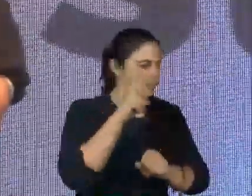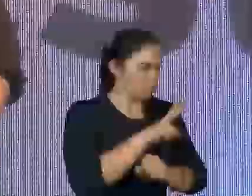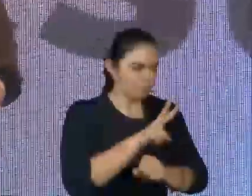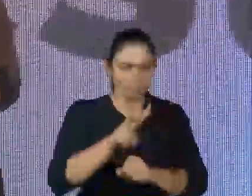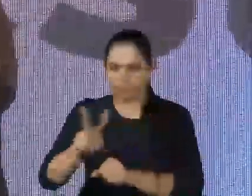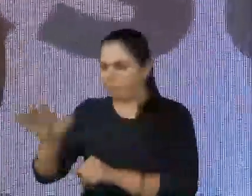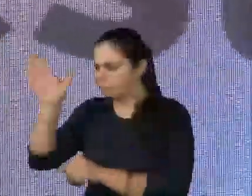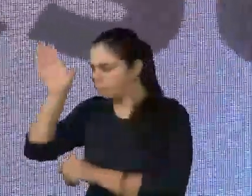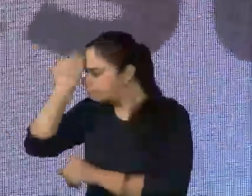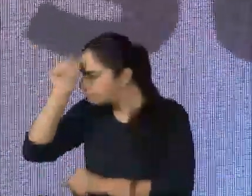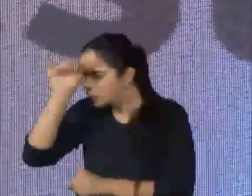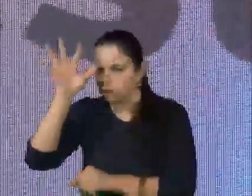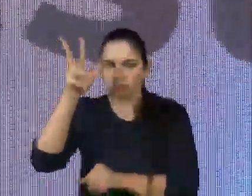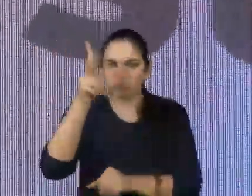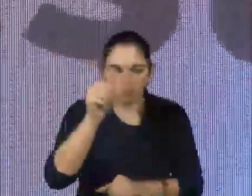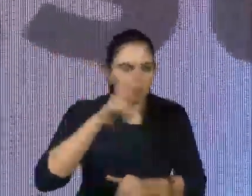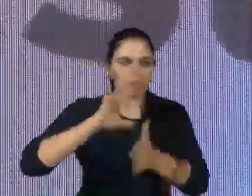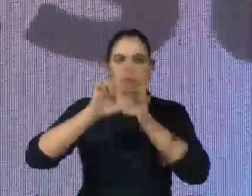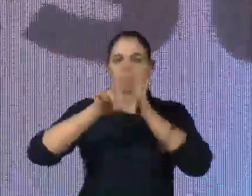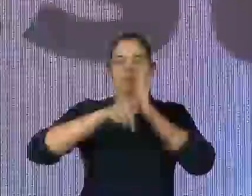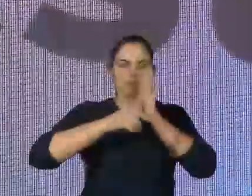aí depois